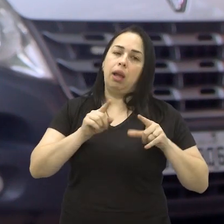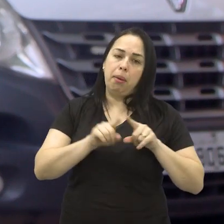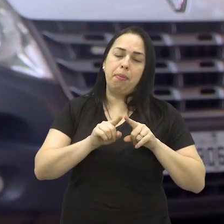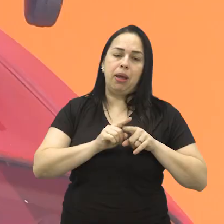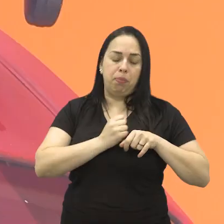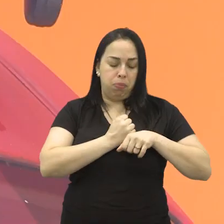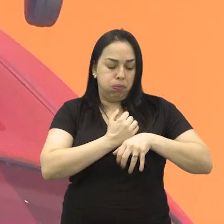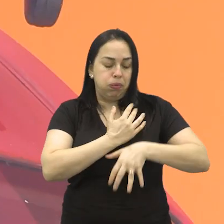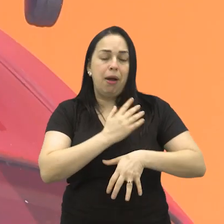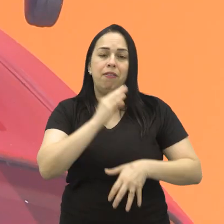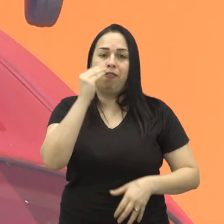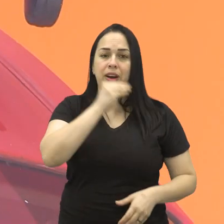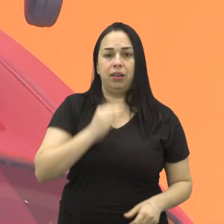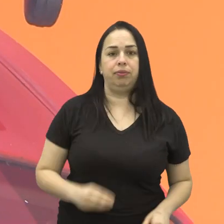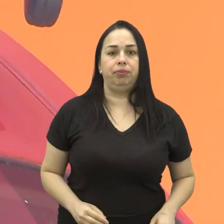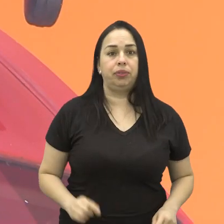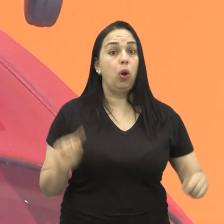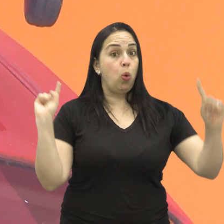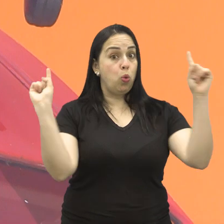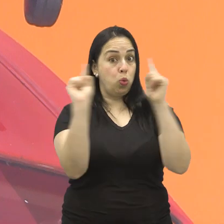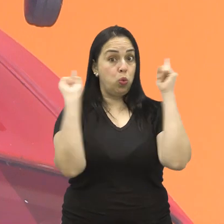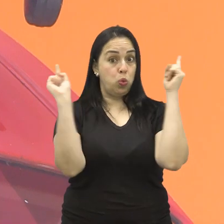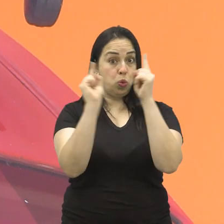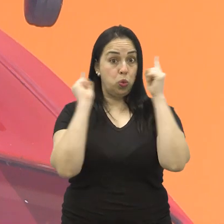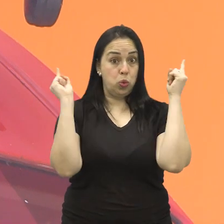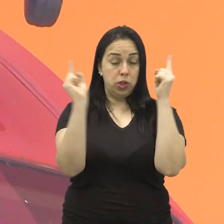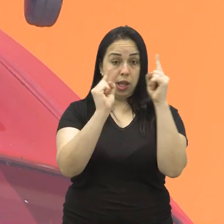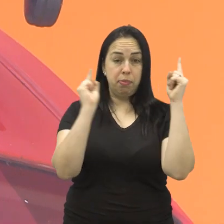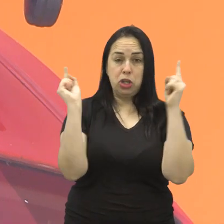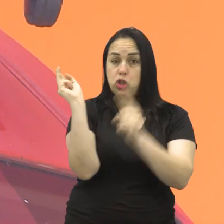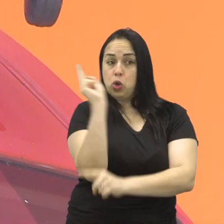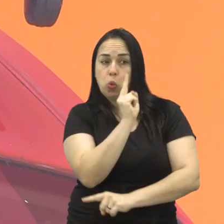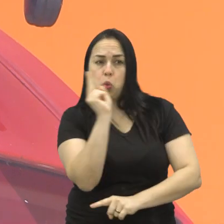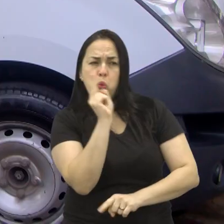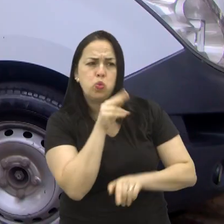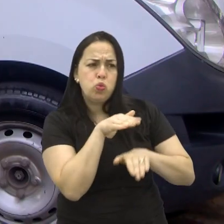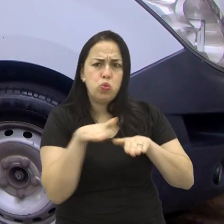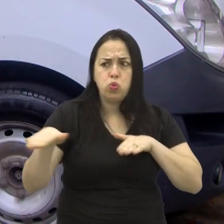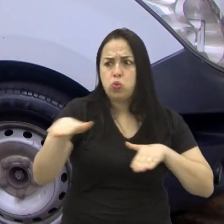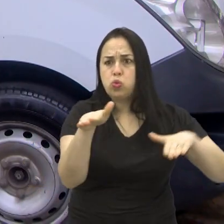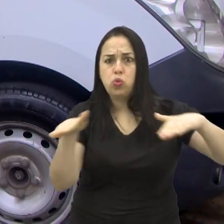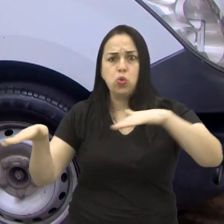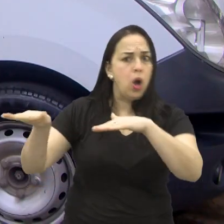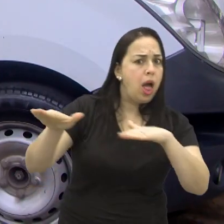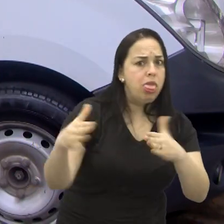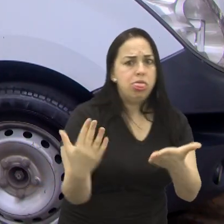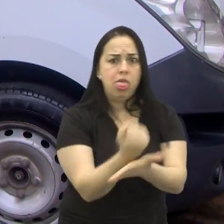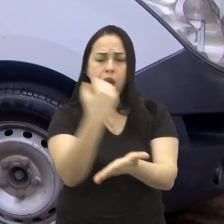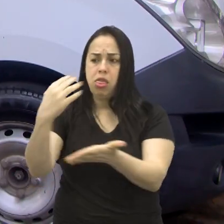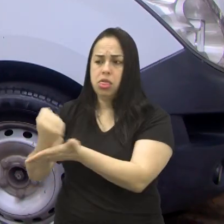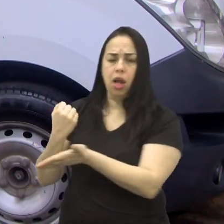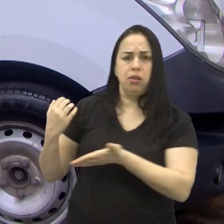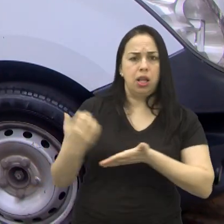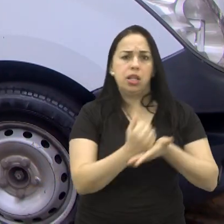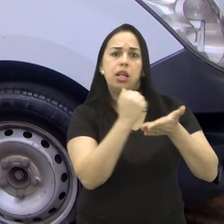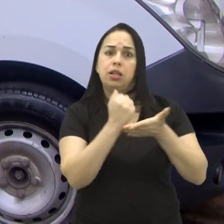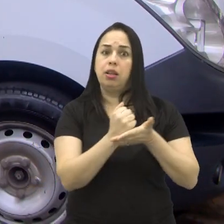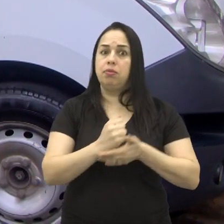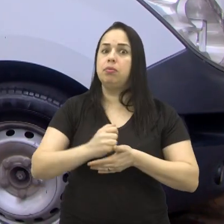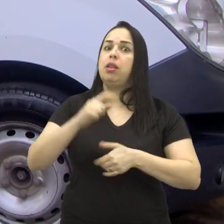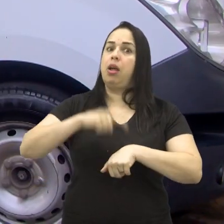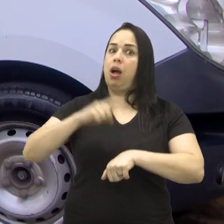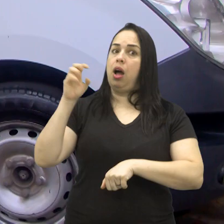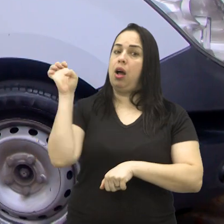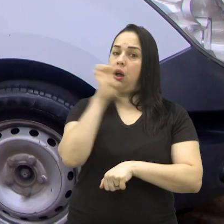força de bombeamento. O SAMU, Serviço de Atendimento Móvel de Urgência, atua no socorro das vítimas em